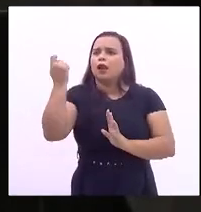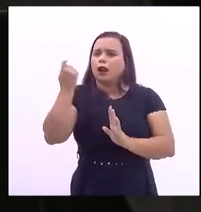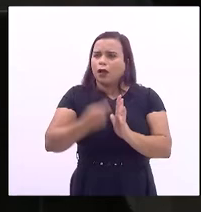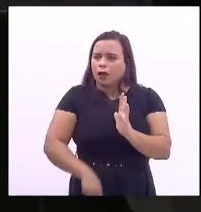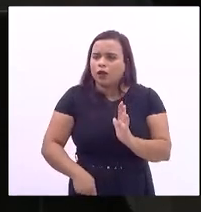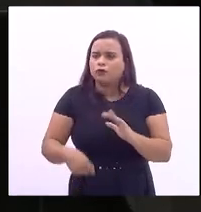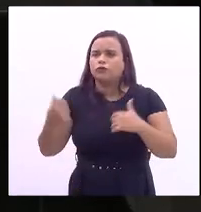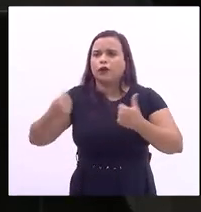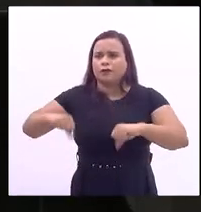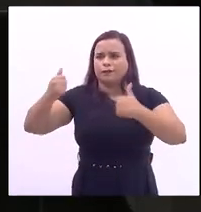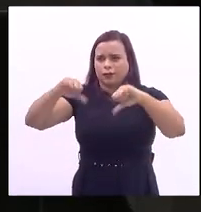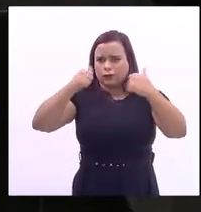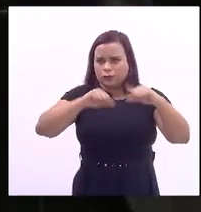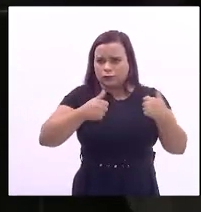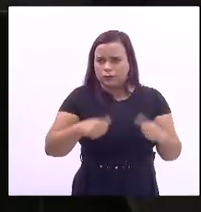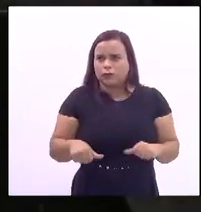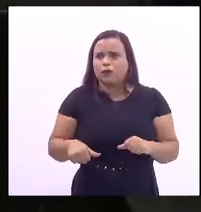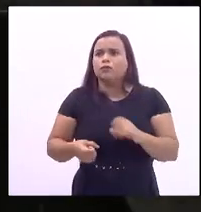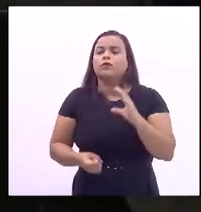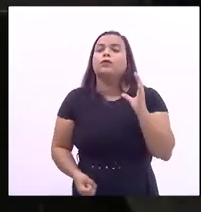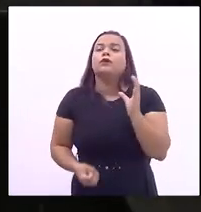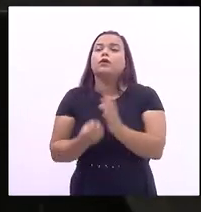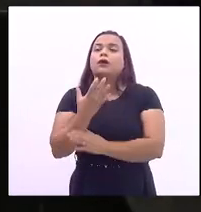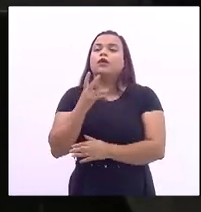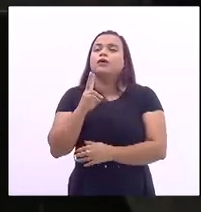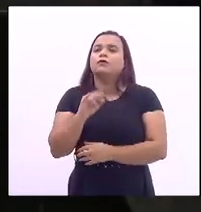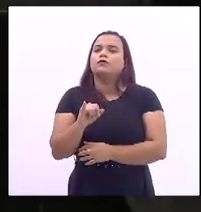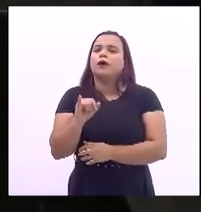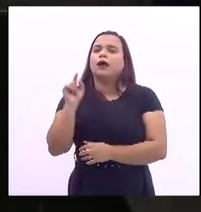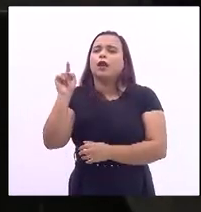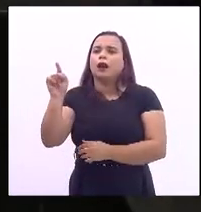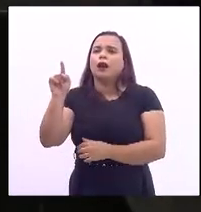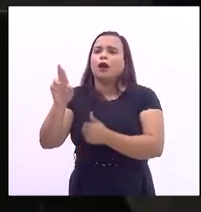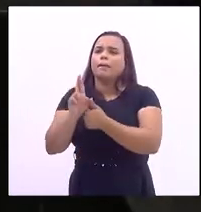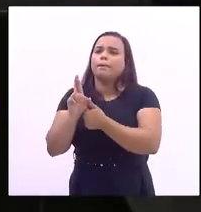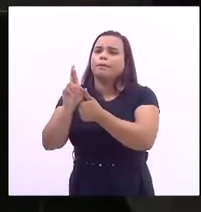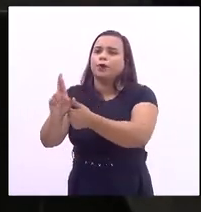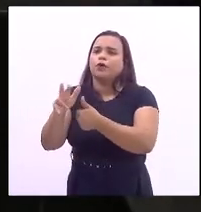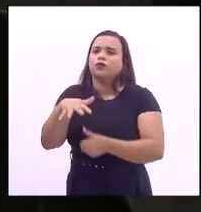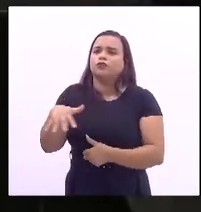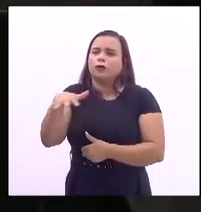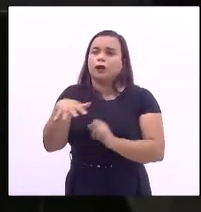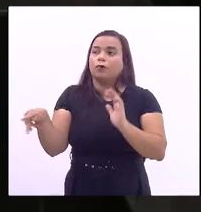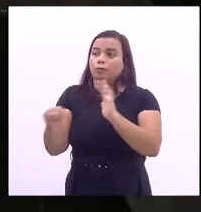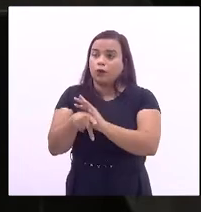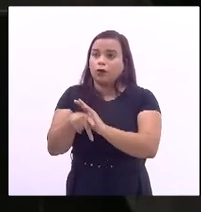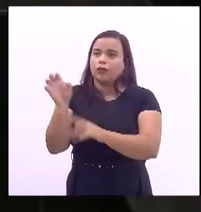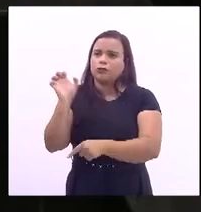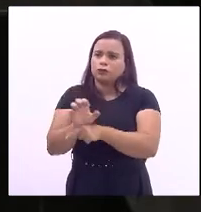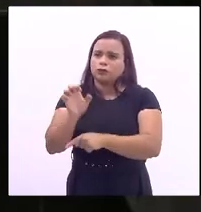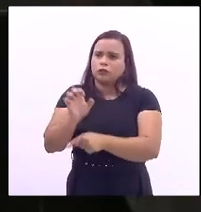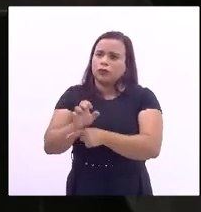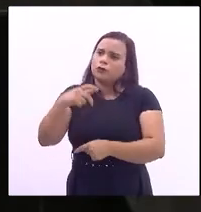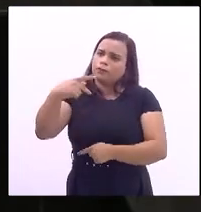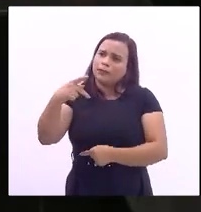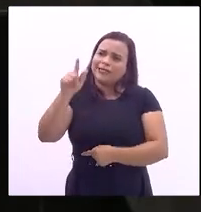avaliação a ser emitido pela Procuradoria Geral do estado-pge